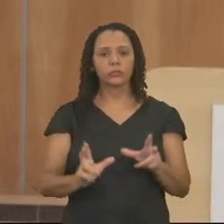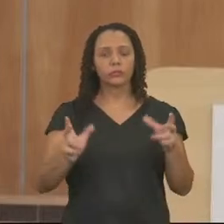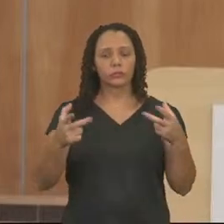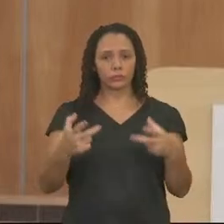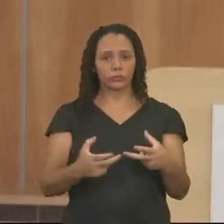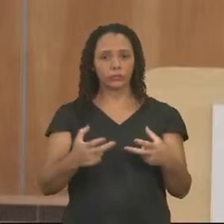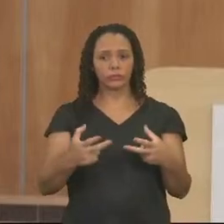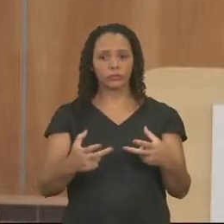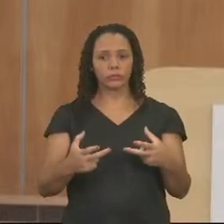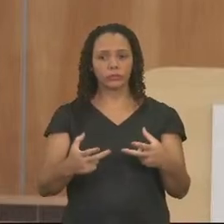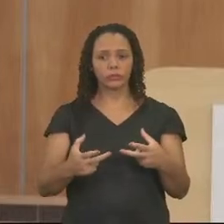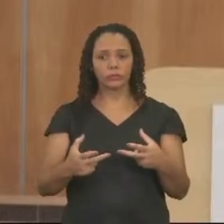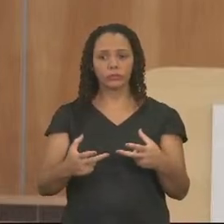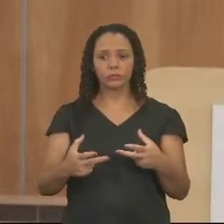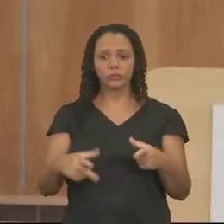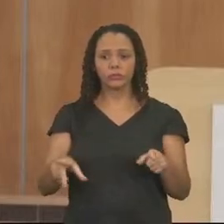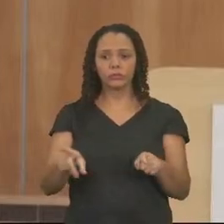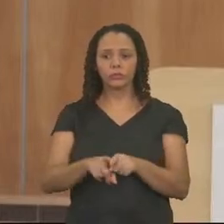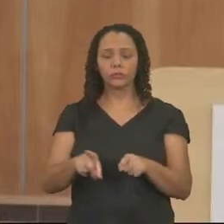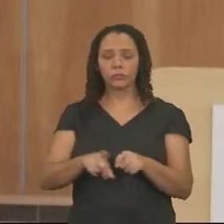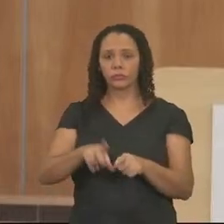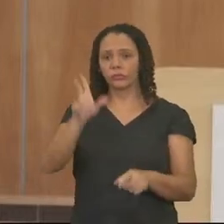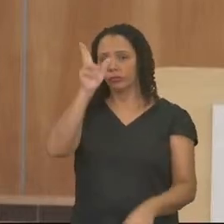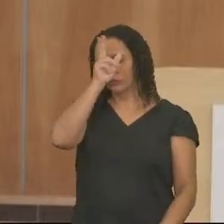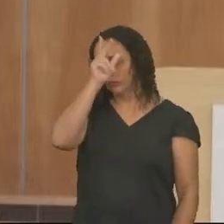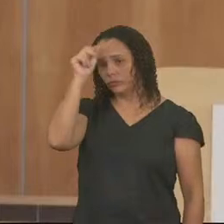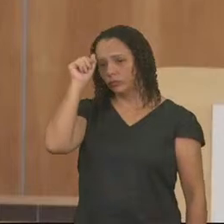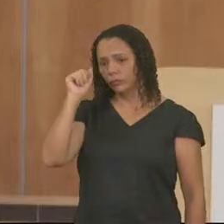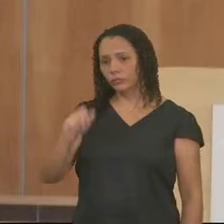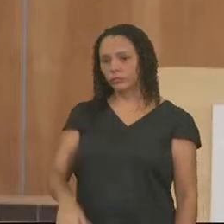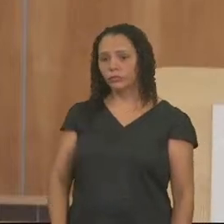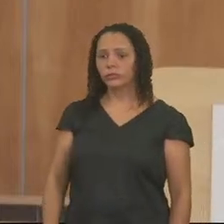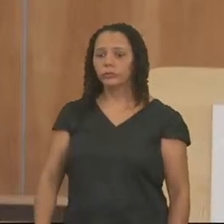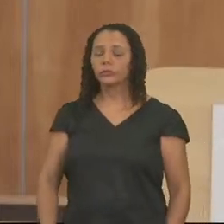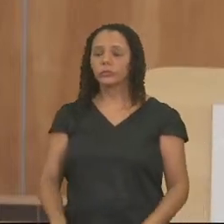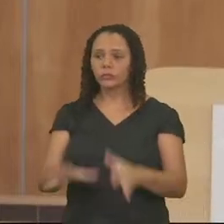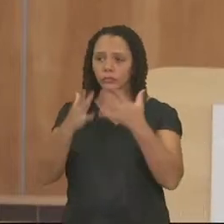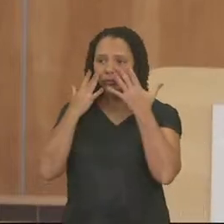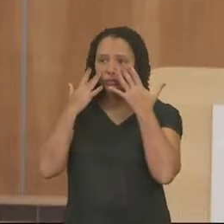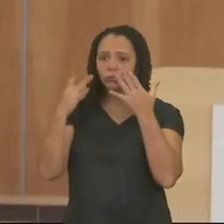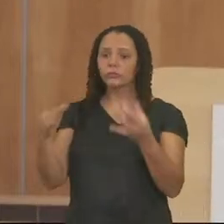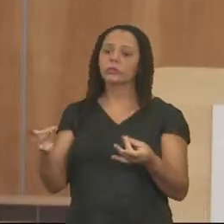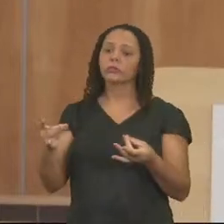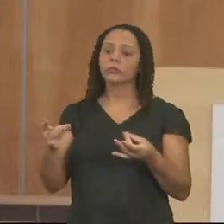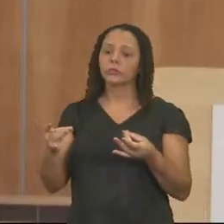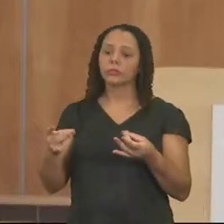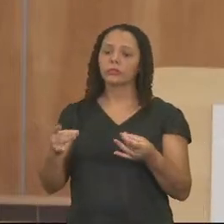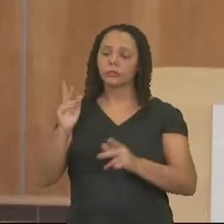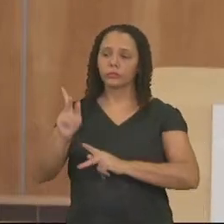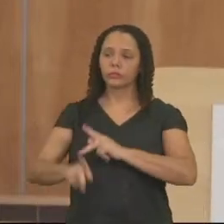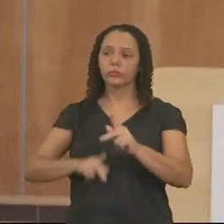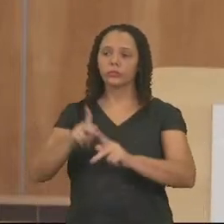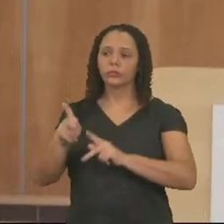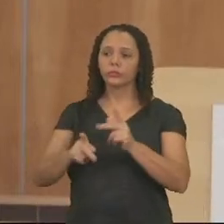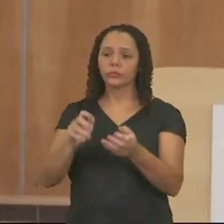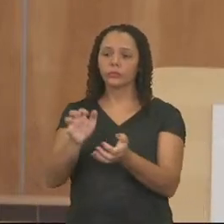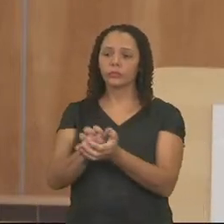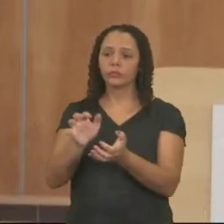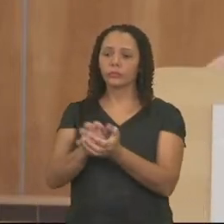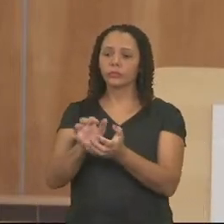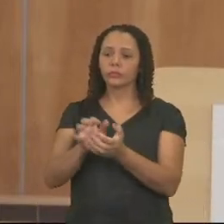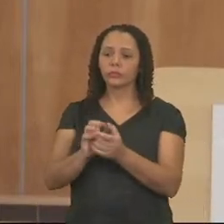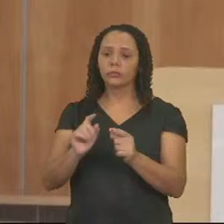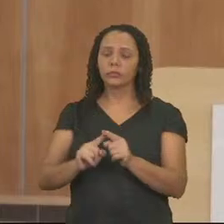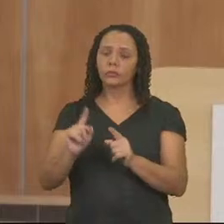Câmara, e o poder público como um todo, essa Câmara em muitos momentos tem sido atenciosa com o povo de Jacareí, mas em vários